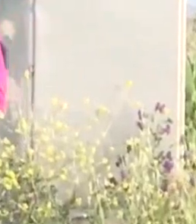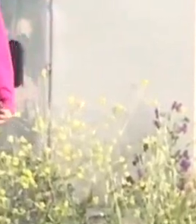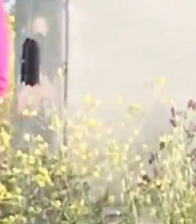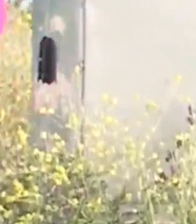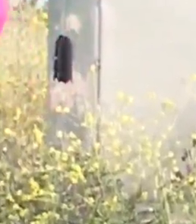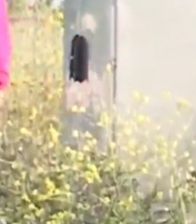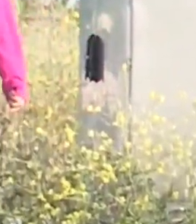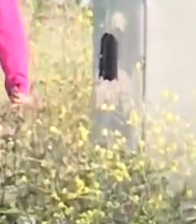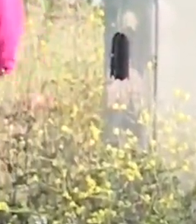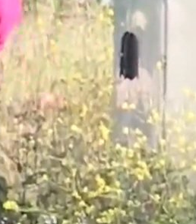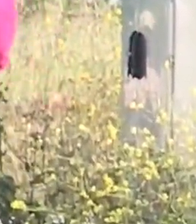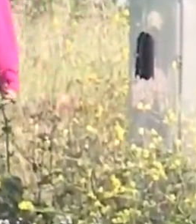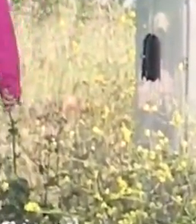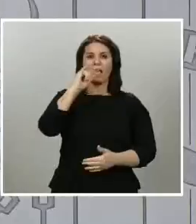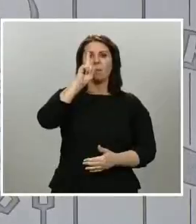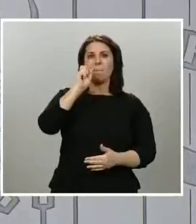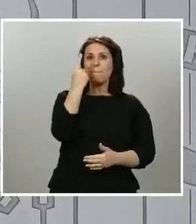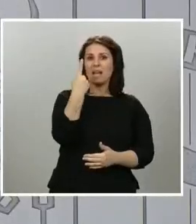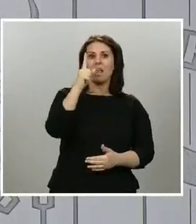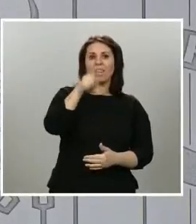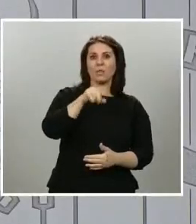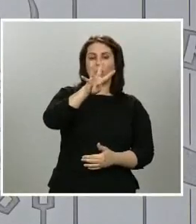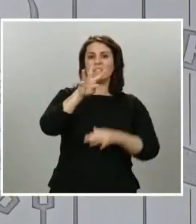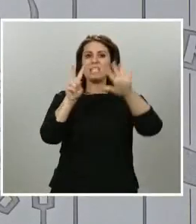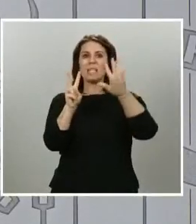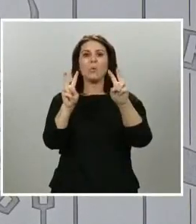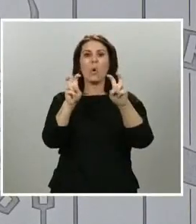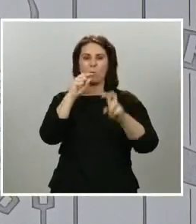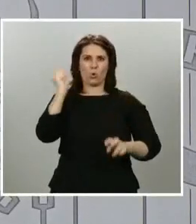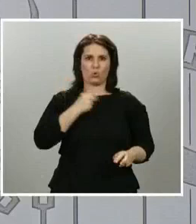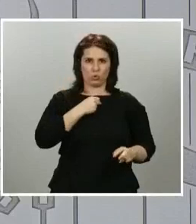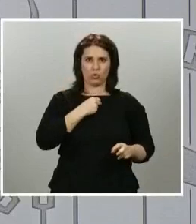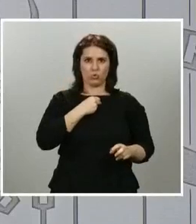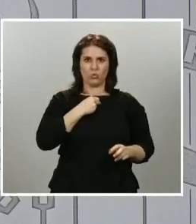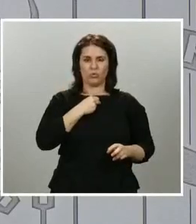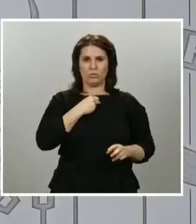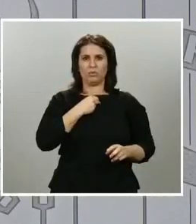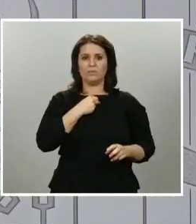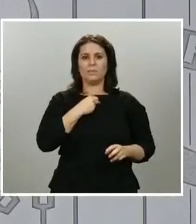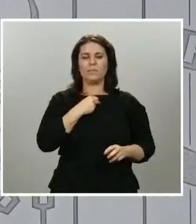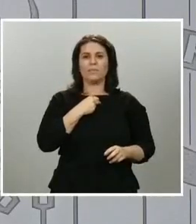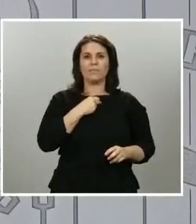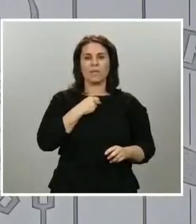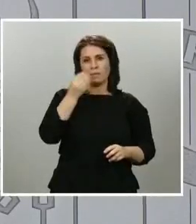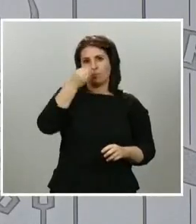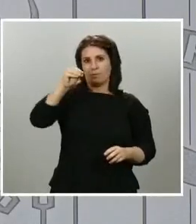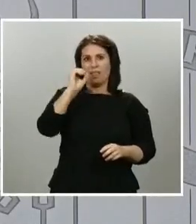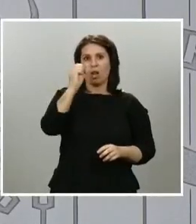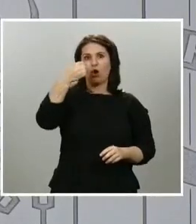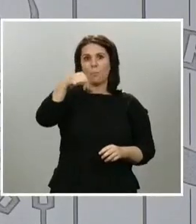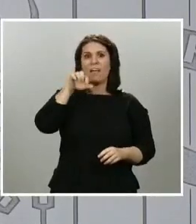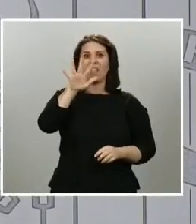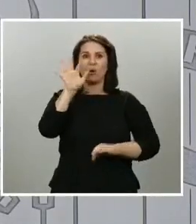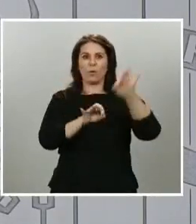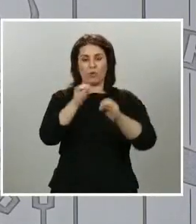que permite que as pessoas realizem atividades físicas ao ar livre segundo epidemiológico fernando simon